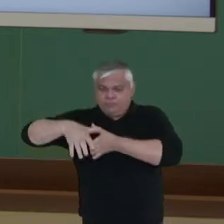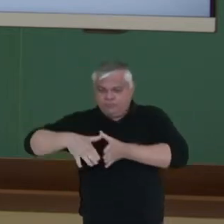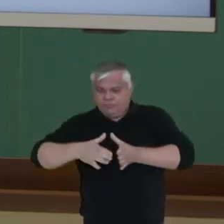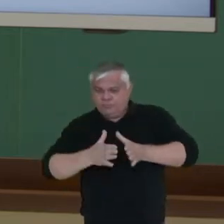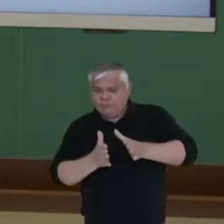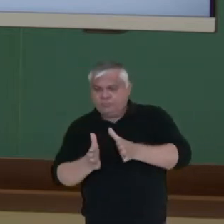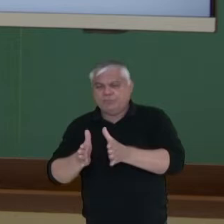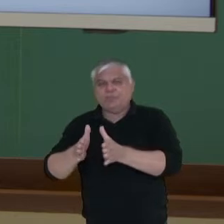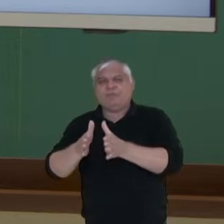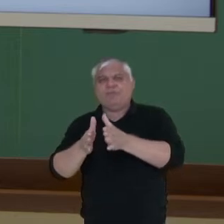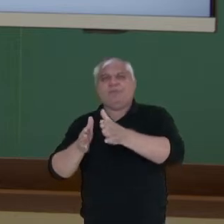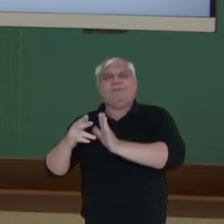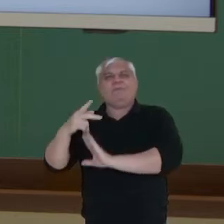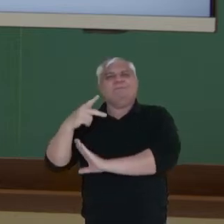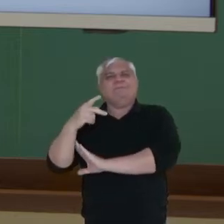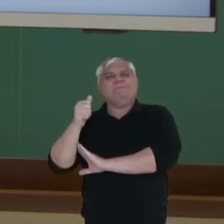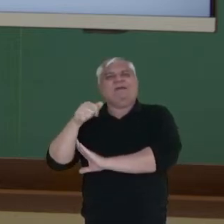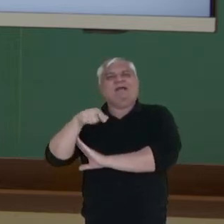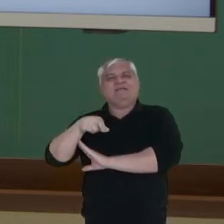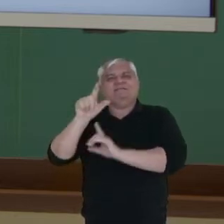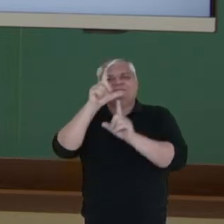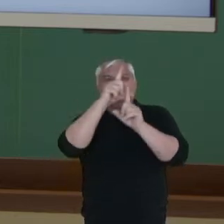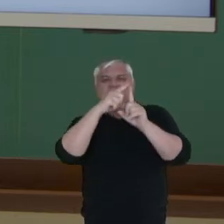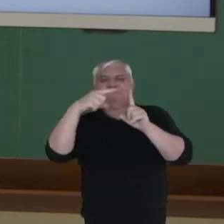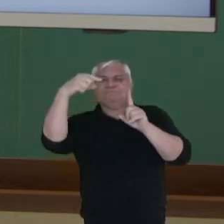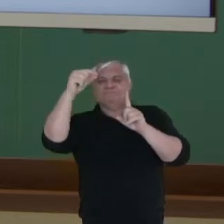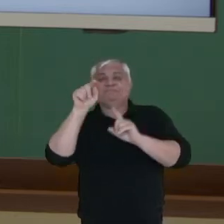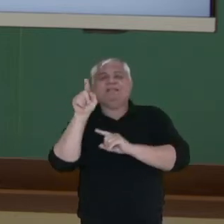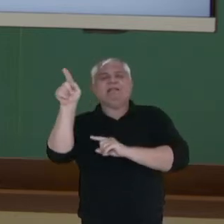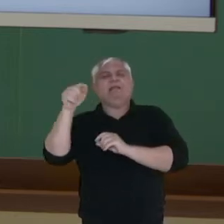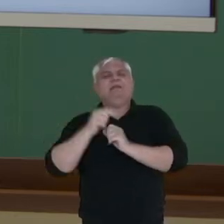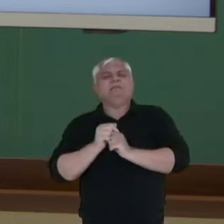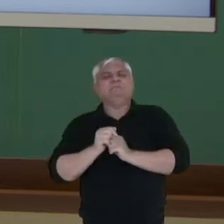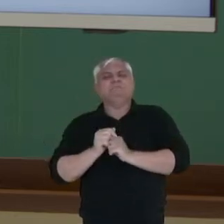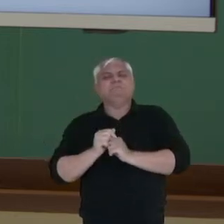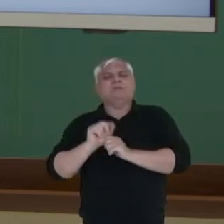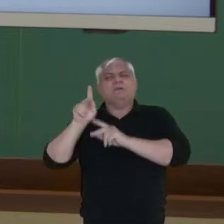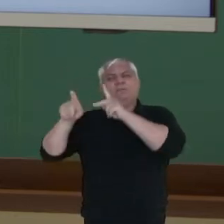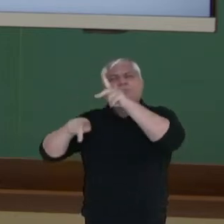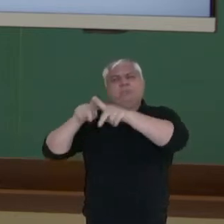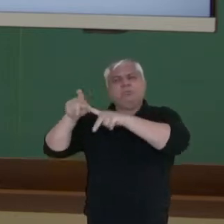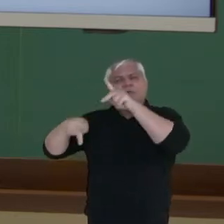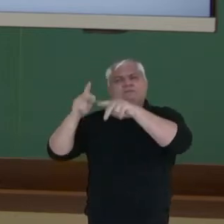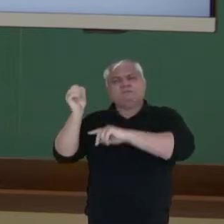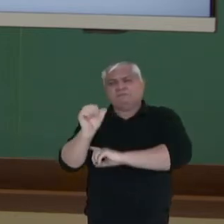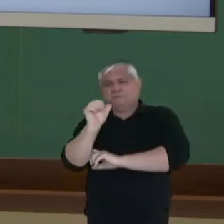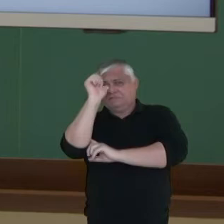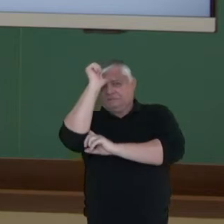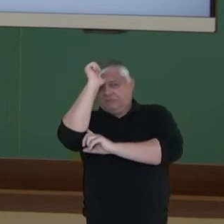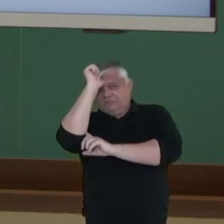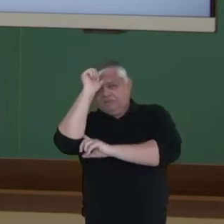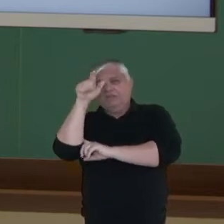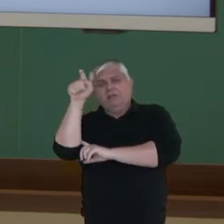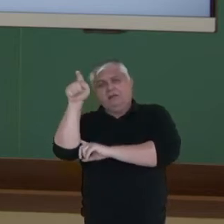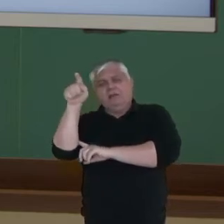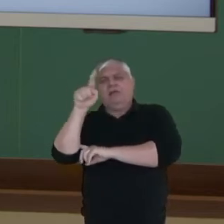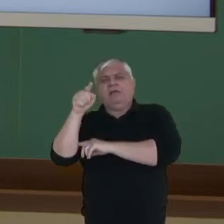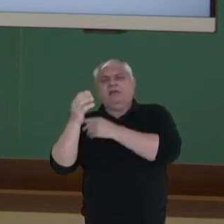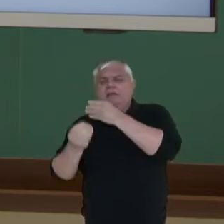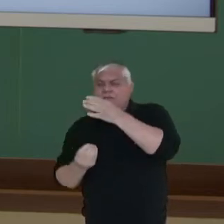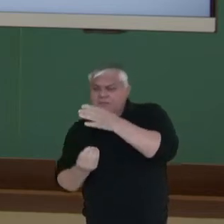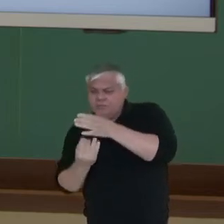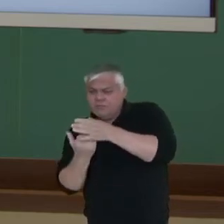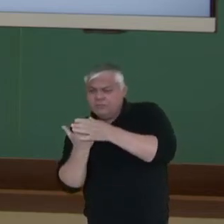Paquistão. Bem, a população indiana considera que a região, pelo menos da nascente do